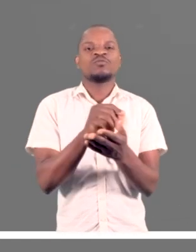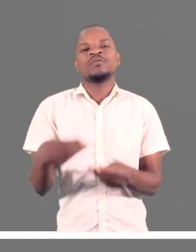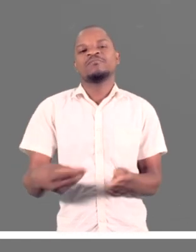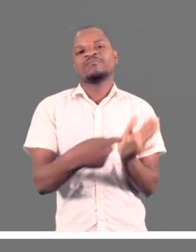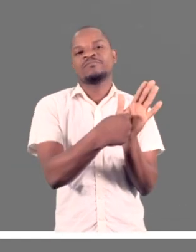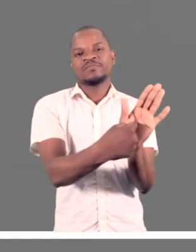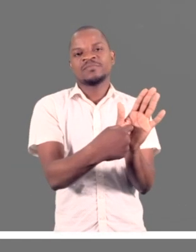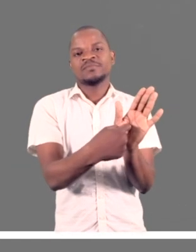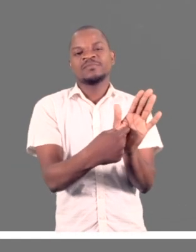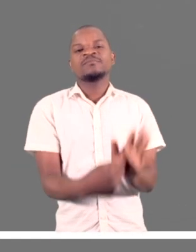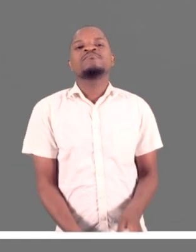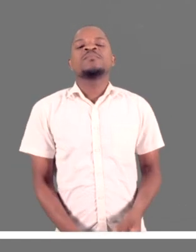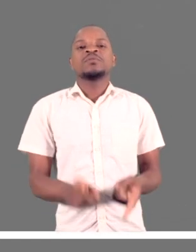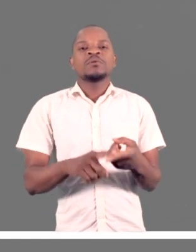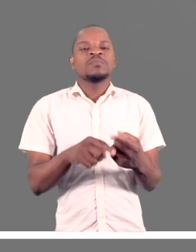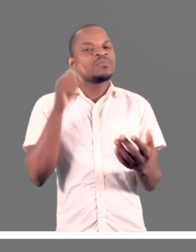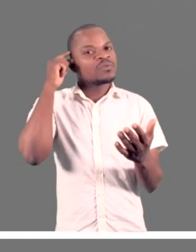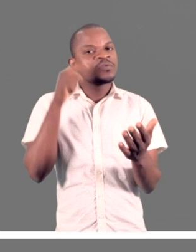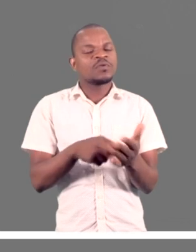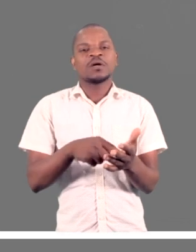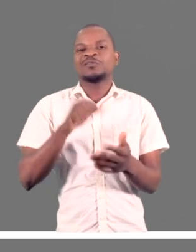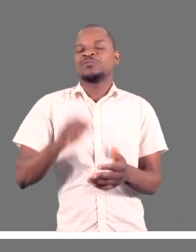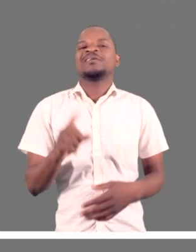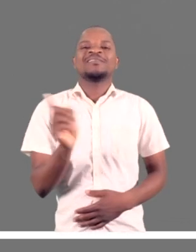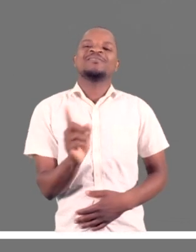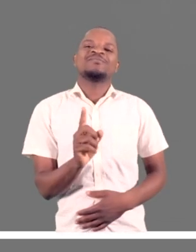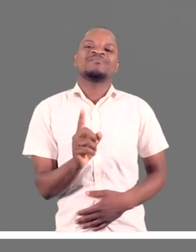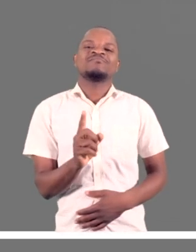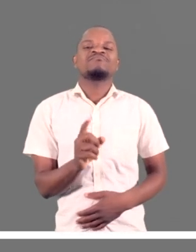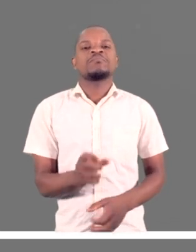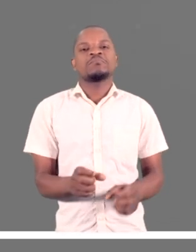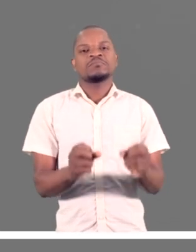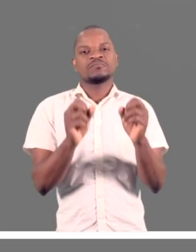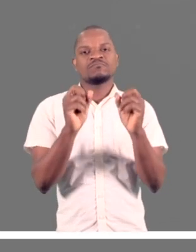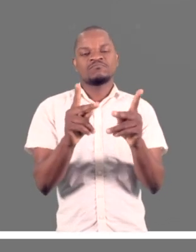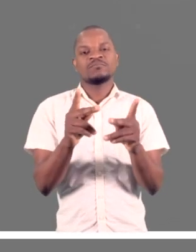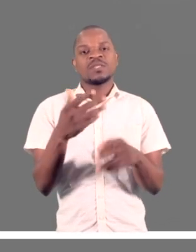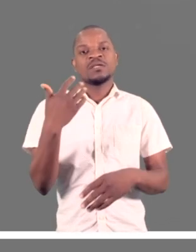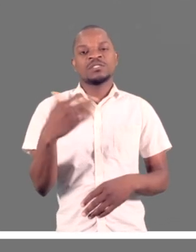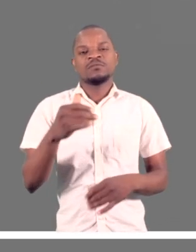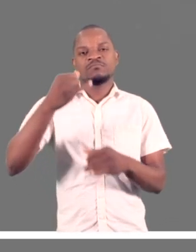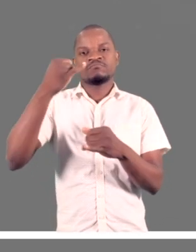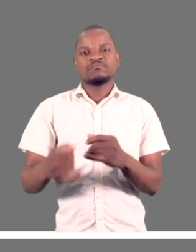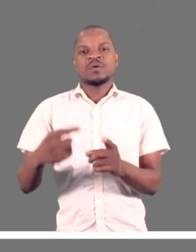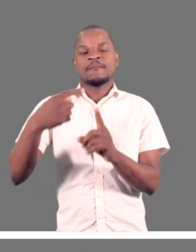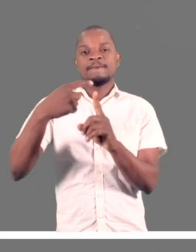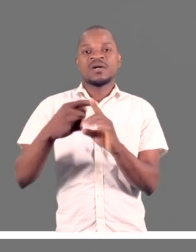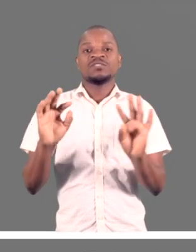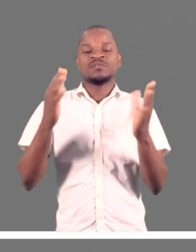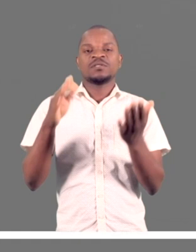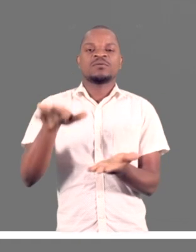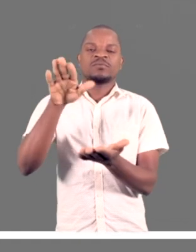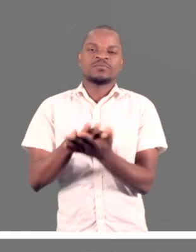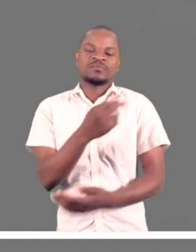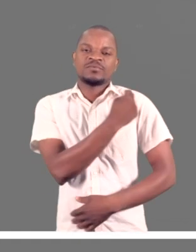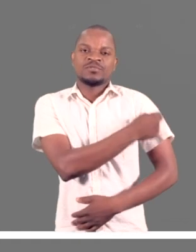pedagógico para entregar a sua escola de proveniência e assim não perder o ano letivo assim